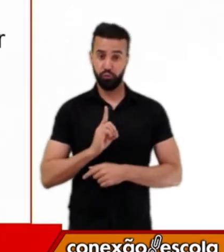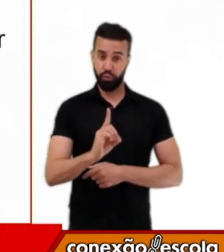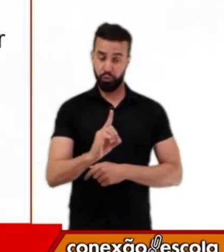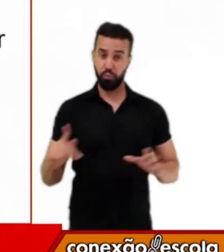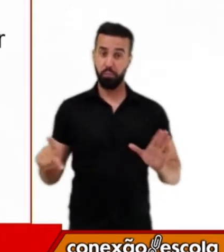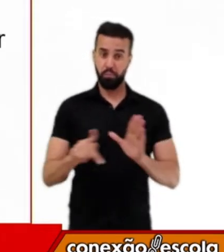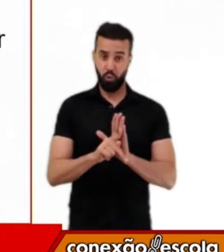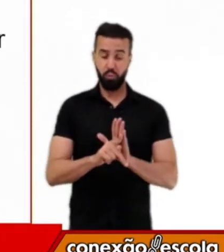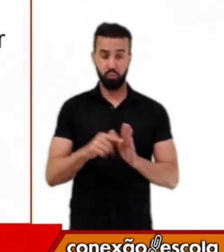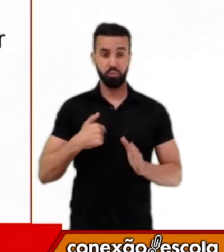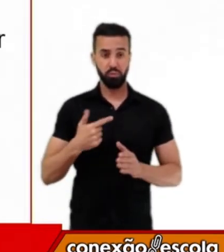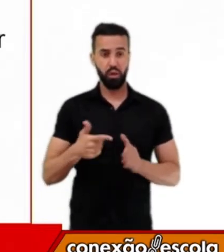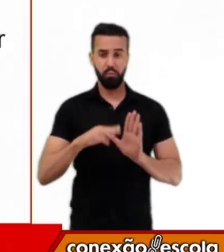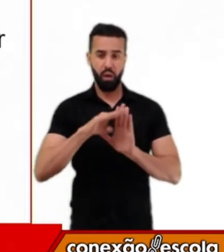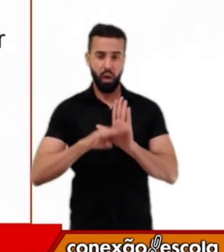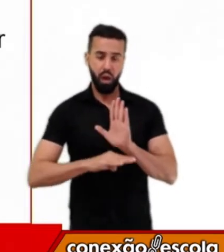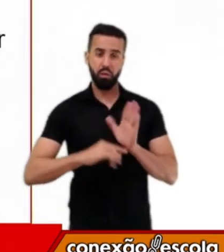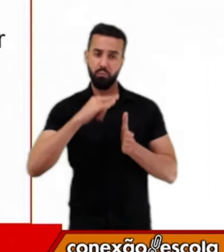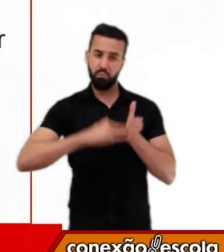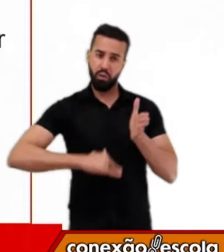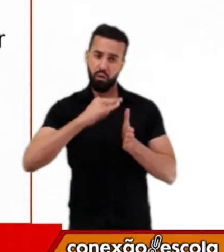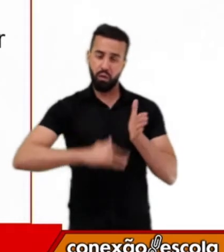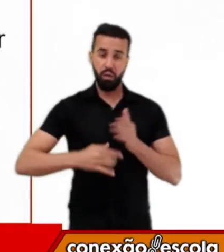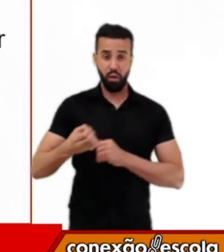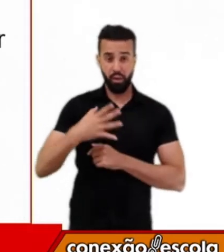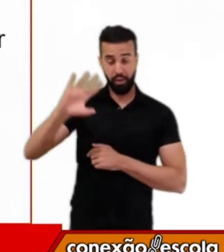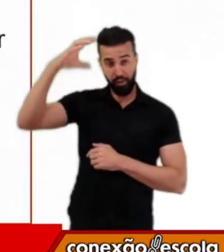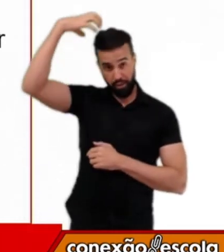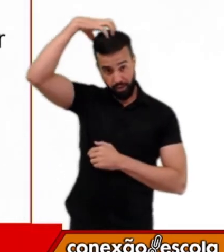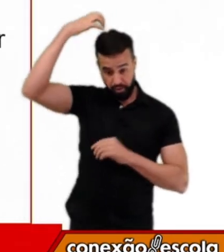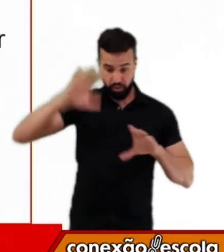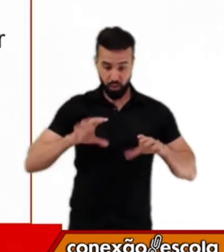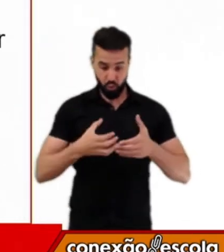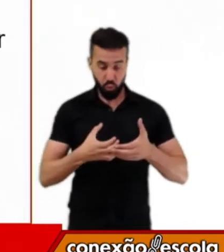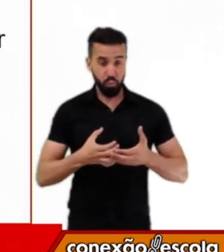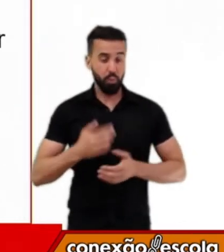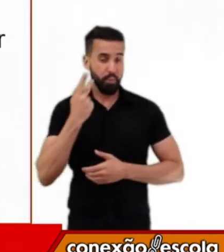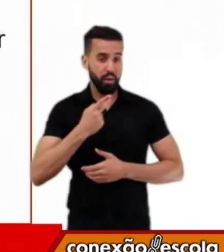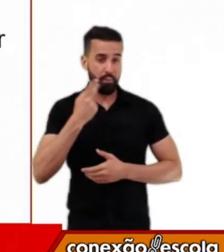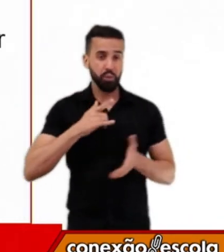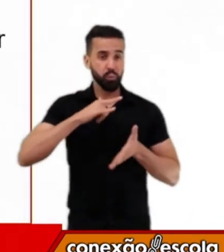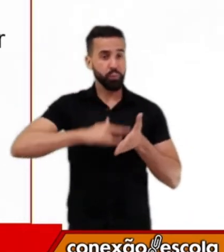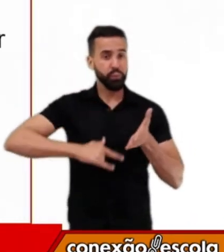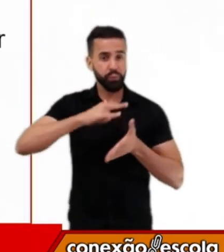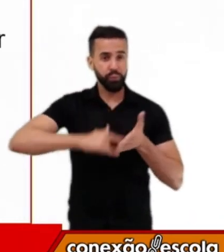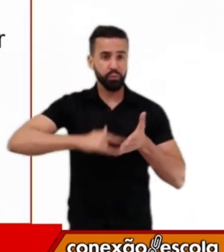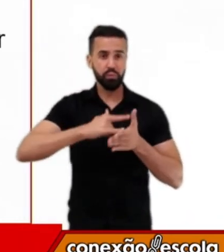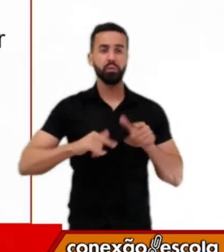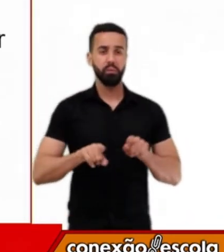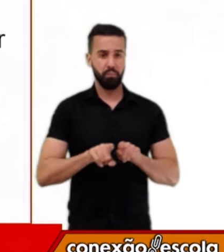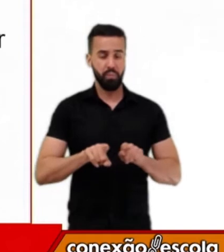do parlamento e o papel do rei dentro dessa nova perspectiva de governo. E o parlamento, então,